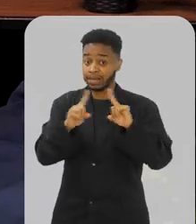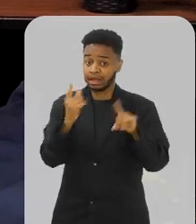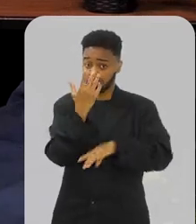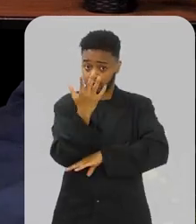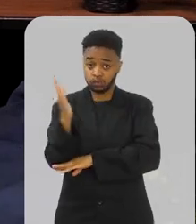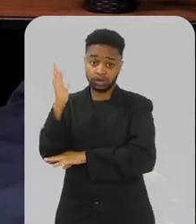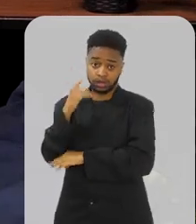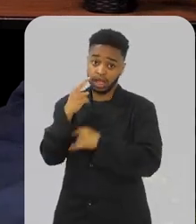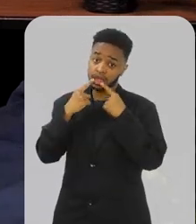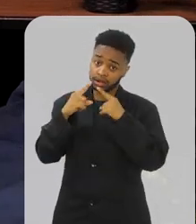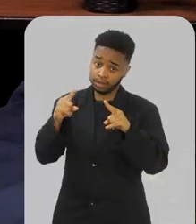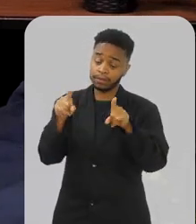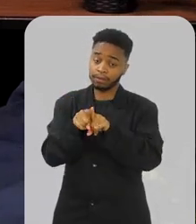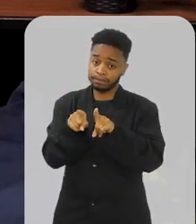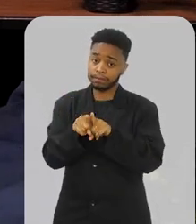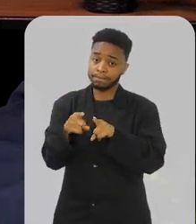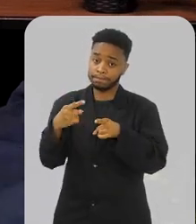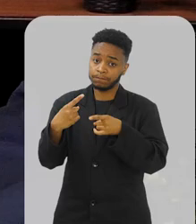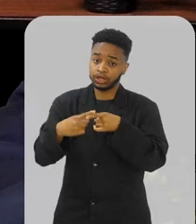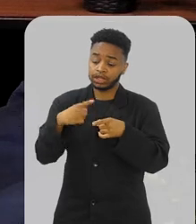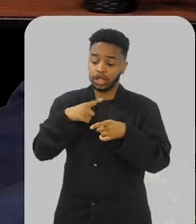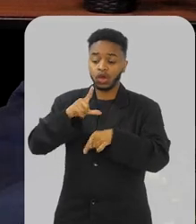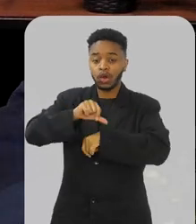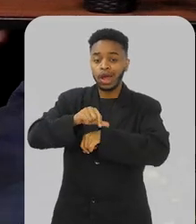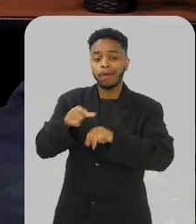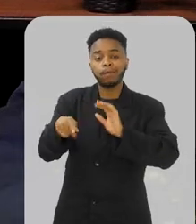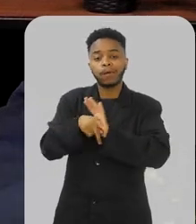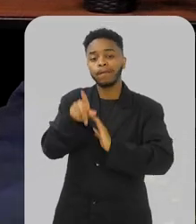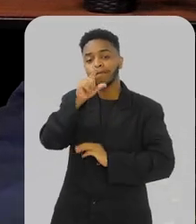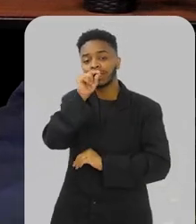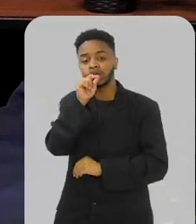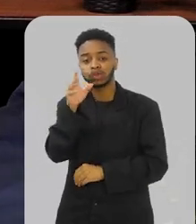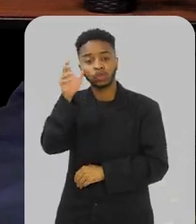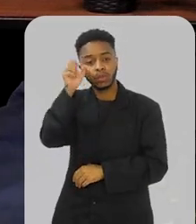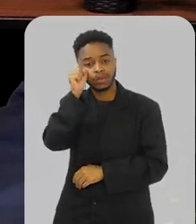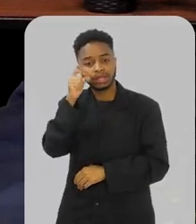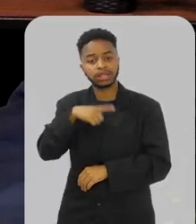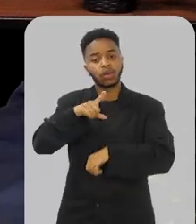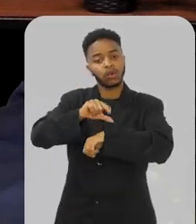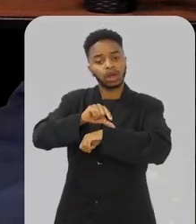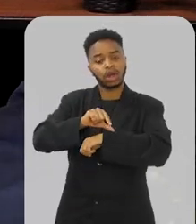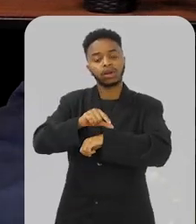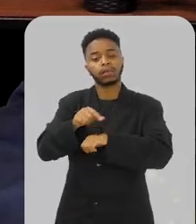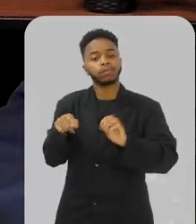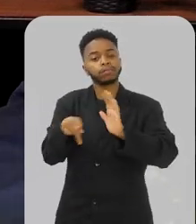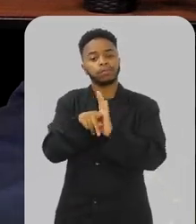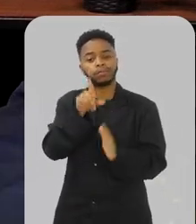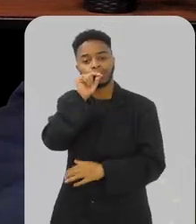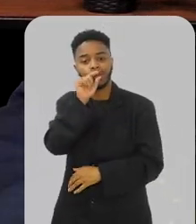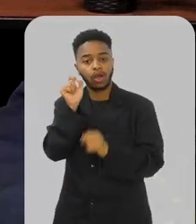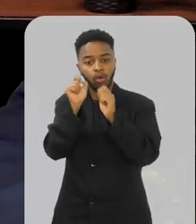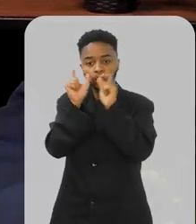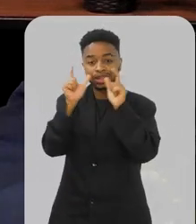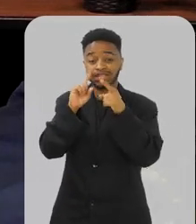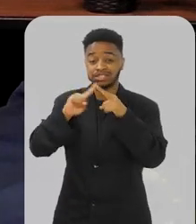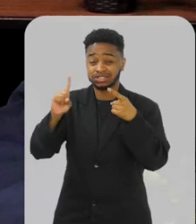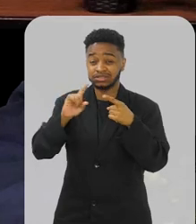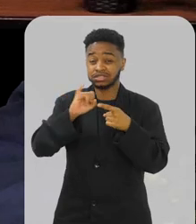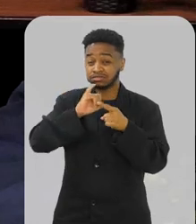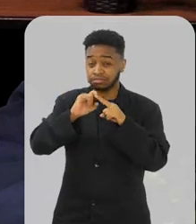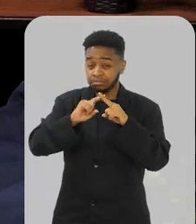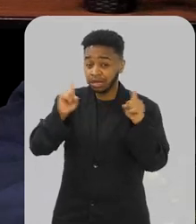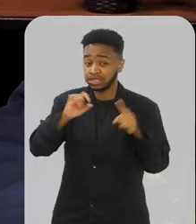reclamar. Porque a natureza também tem horário. Tem hora de passarinho dormir, tem hora do passarinho acordar. Se você fizer barulho o tempo